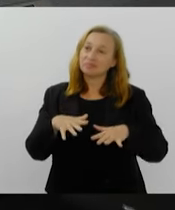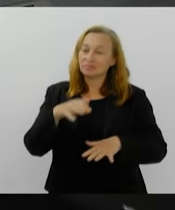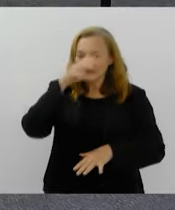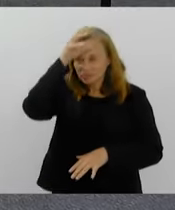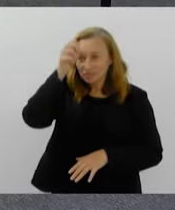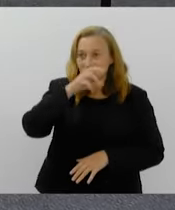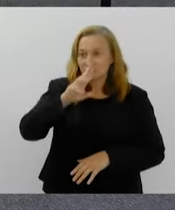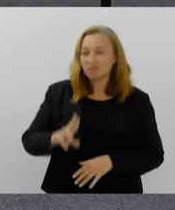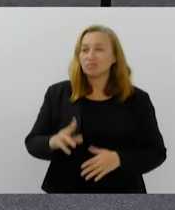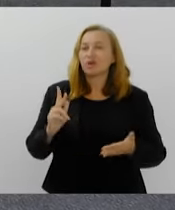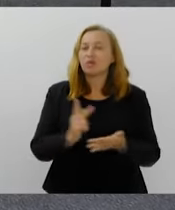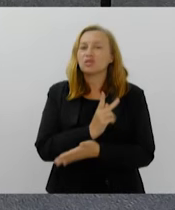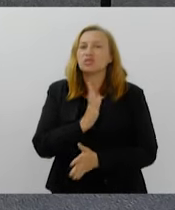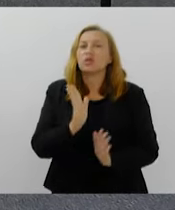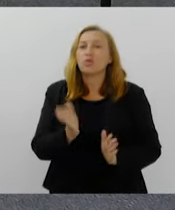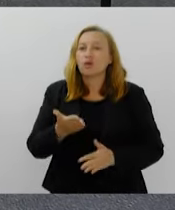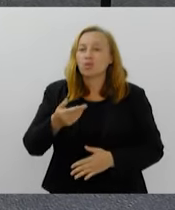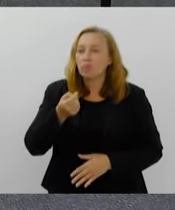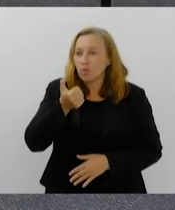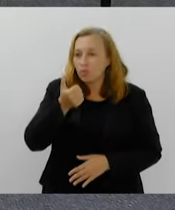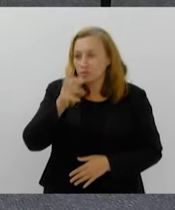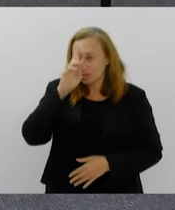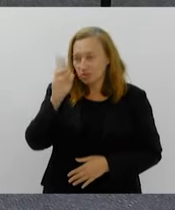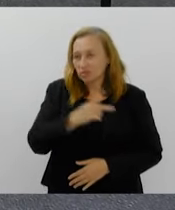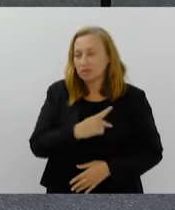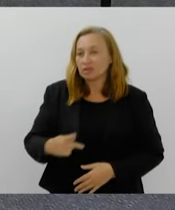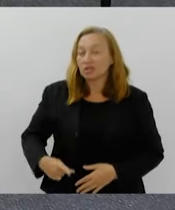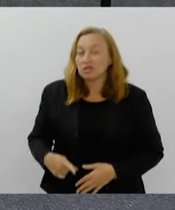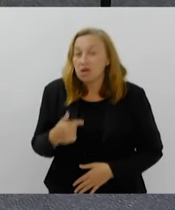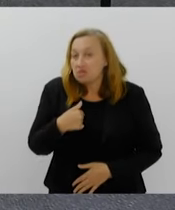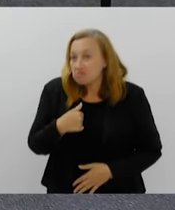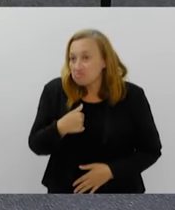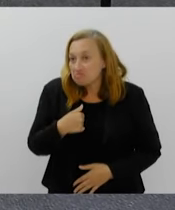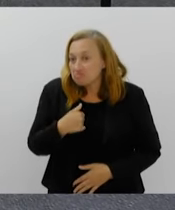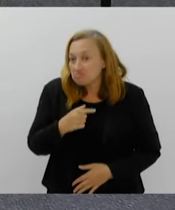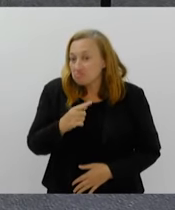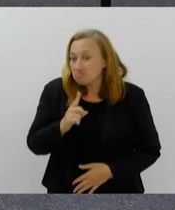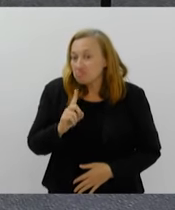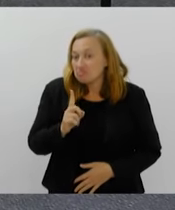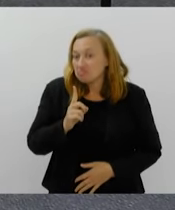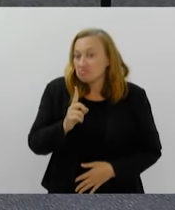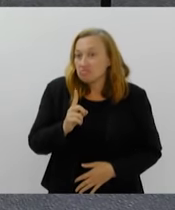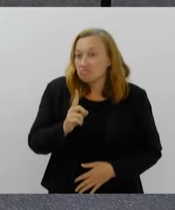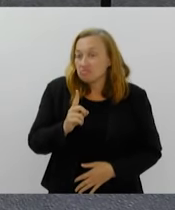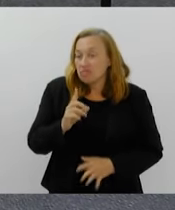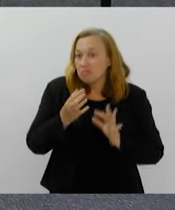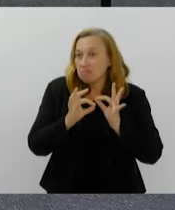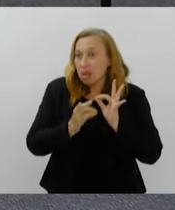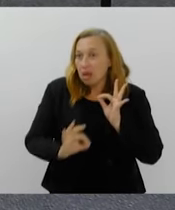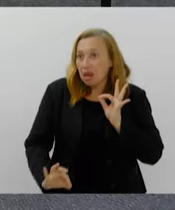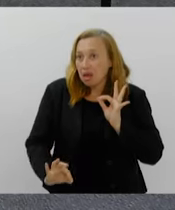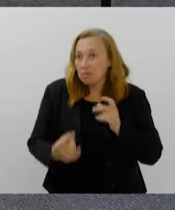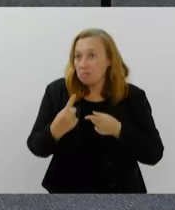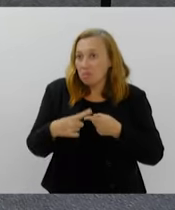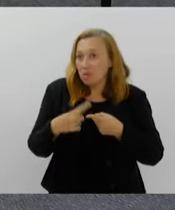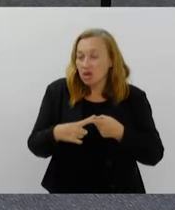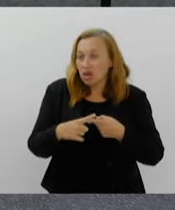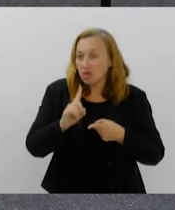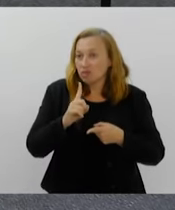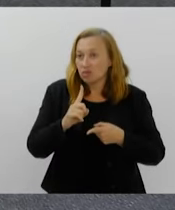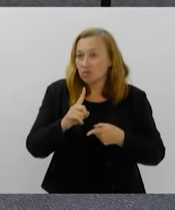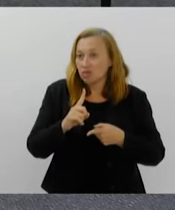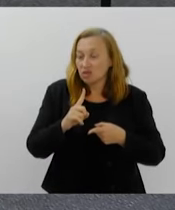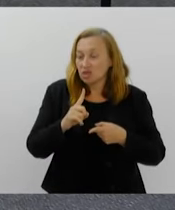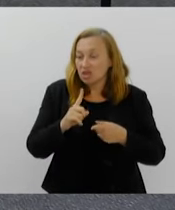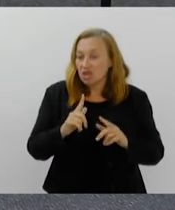que aconteceu agora a pouco Presidente eu não vou me estender Até porque não vou me colocar a